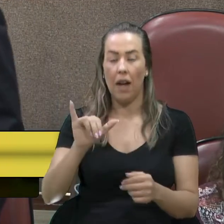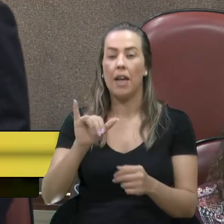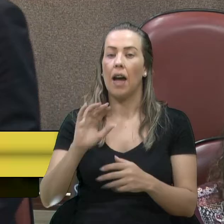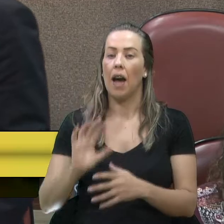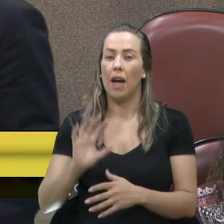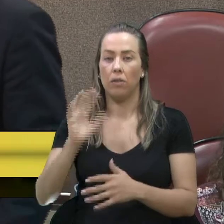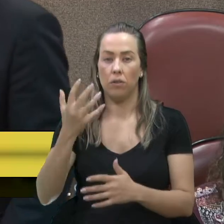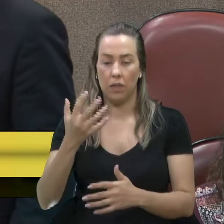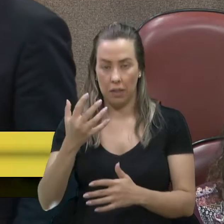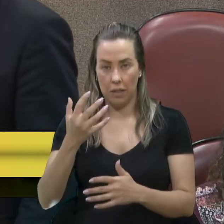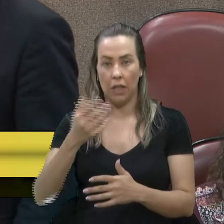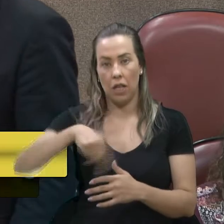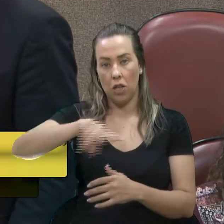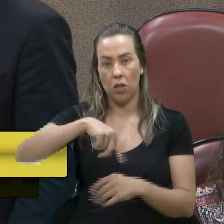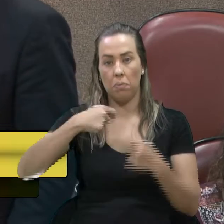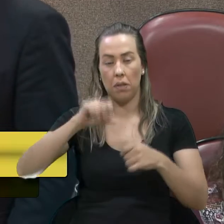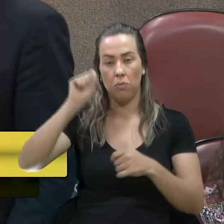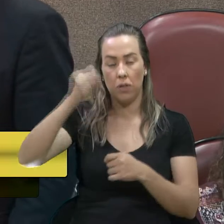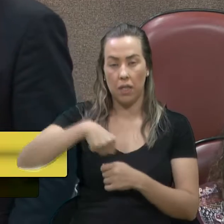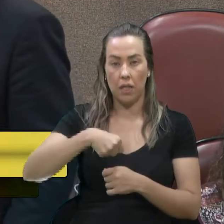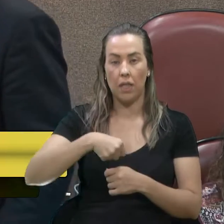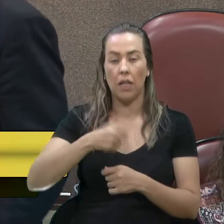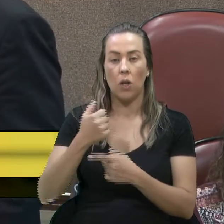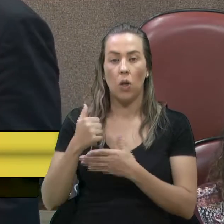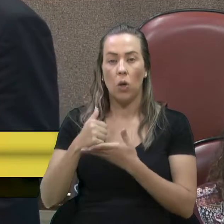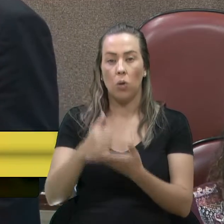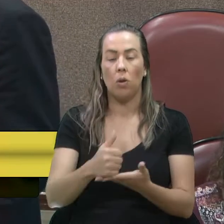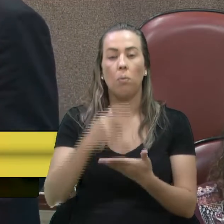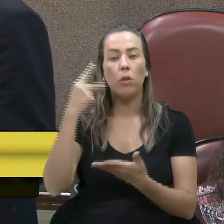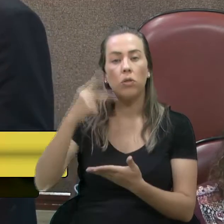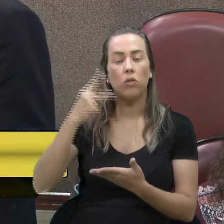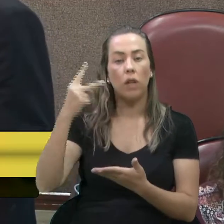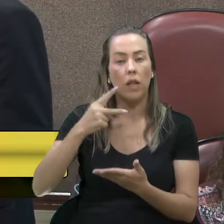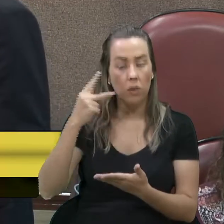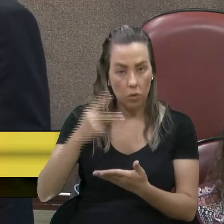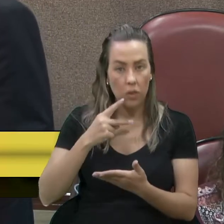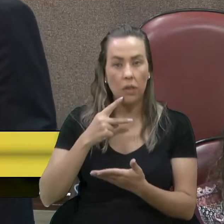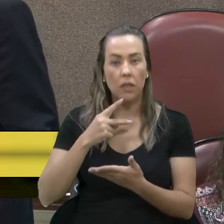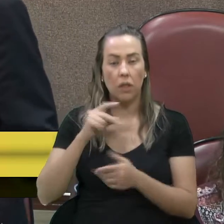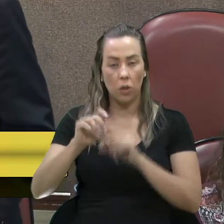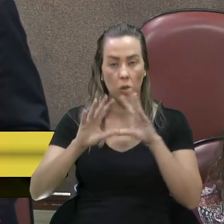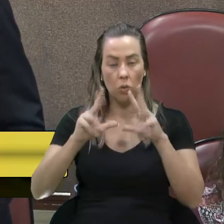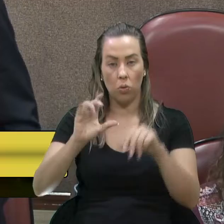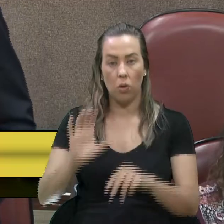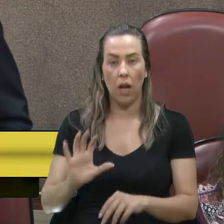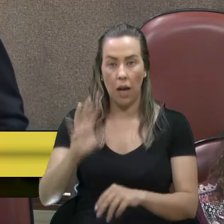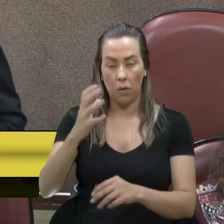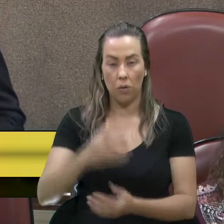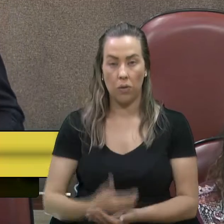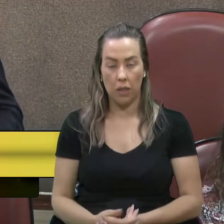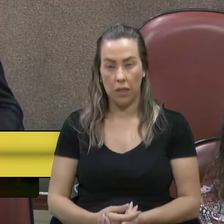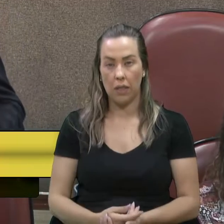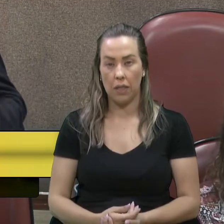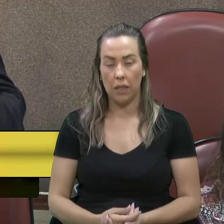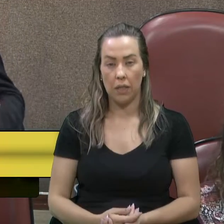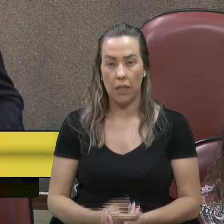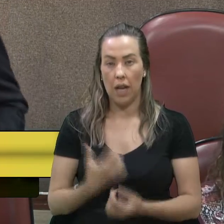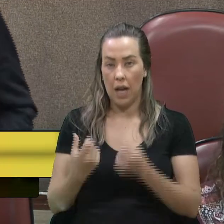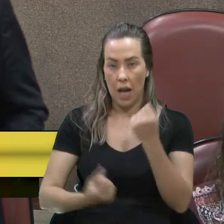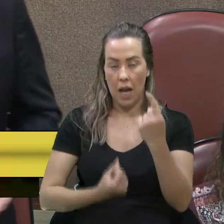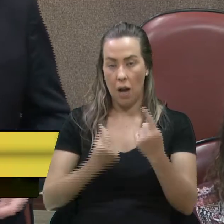acontecer, e nós precisamos sim do apoio dos vereadores para que isso realmente aconteça.